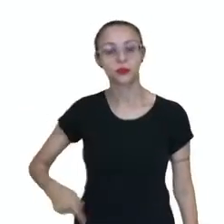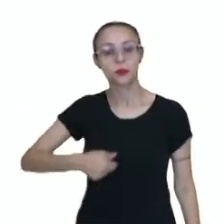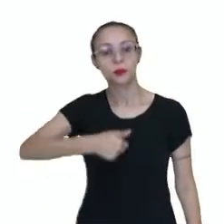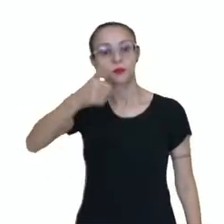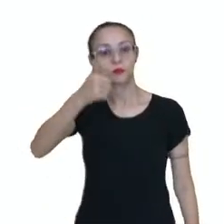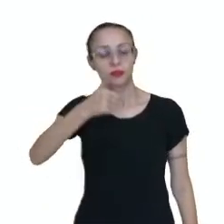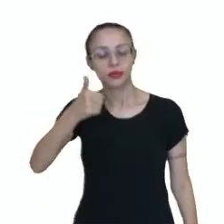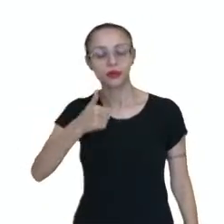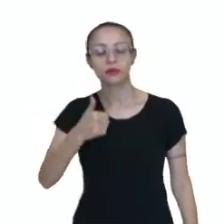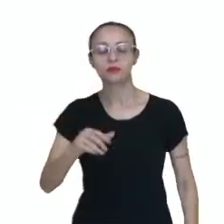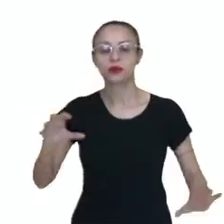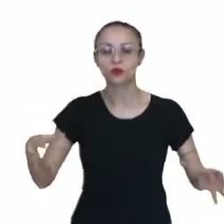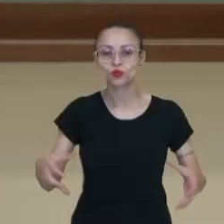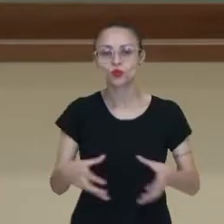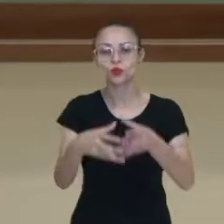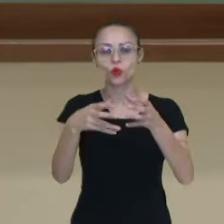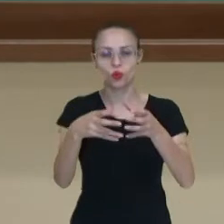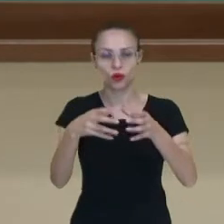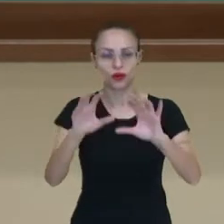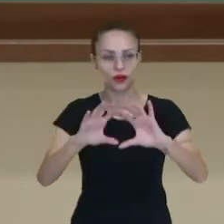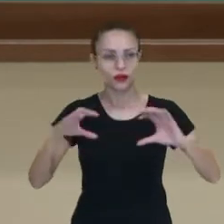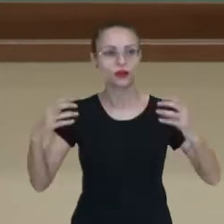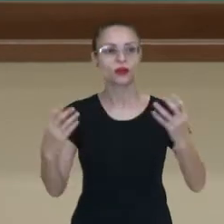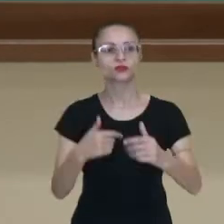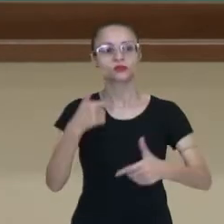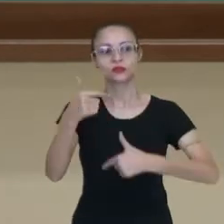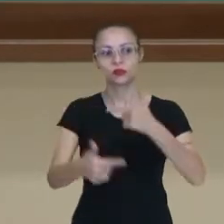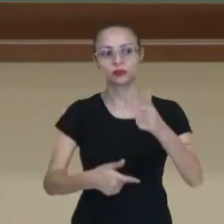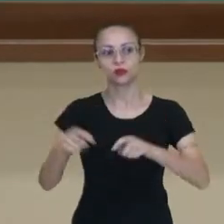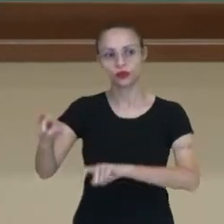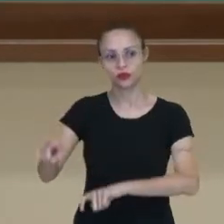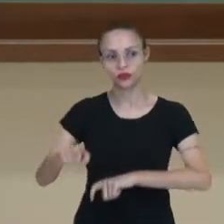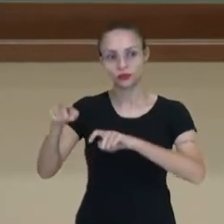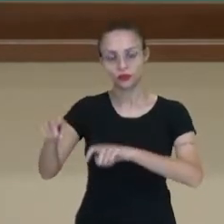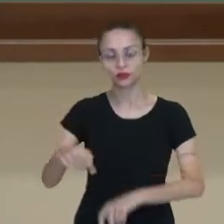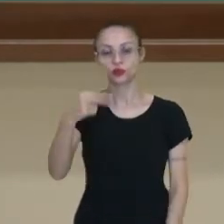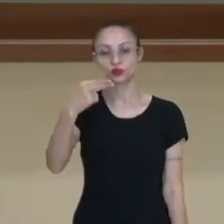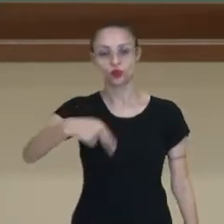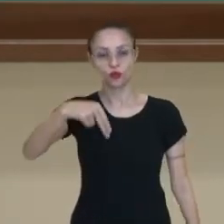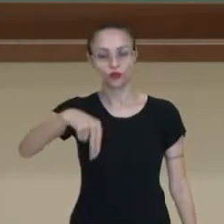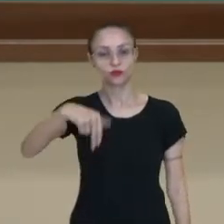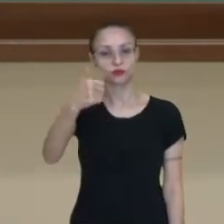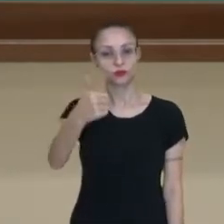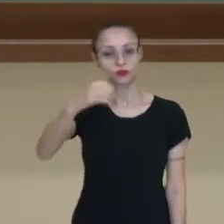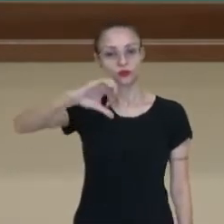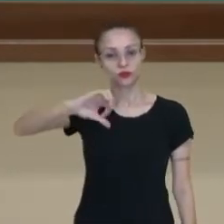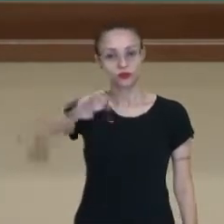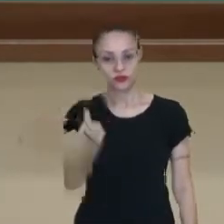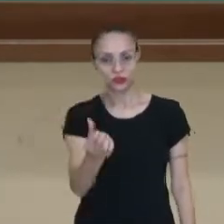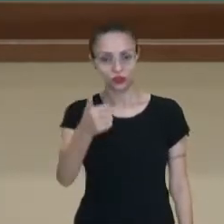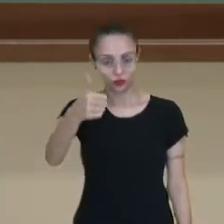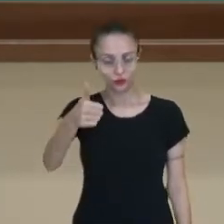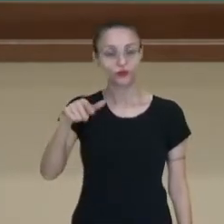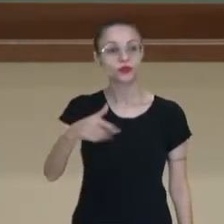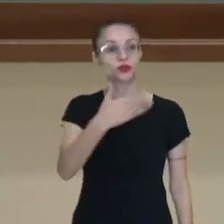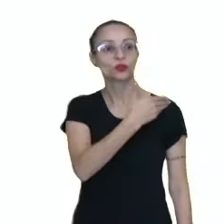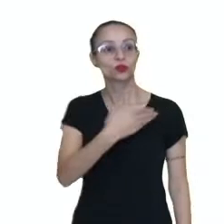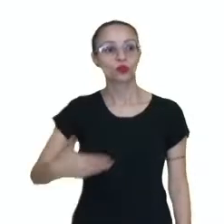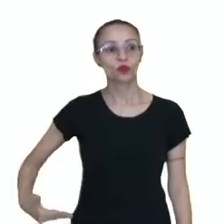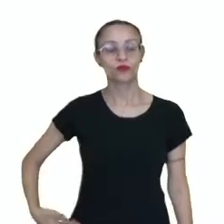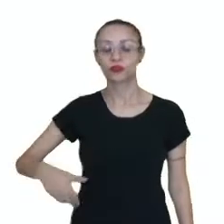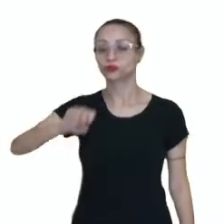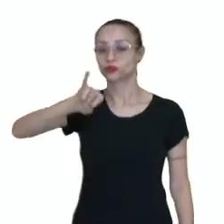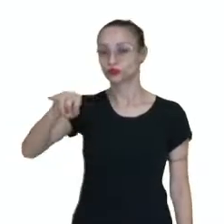de Trabalhadores Agrícolas, em novembro de 1961. Bom, vamos rever aqui um pouco. O governo Jango